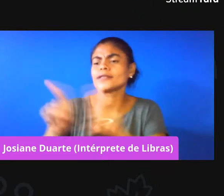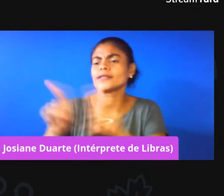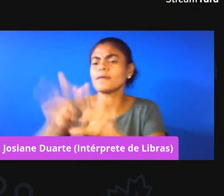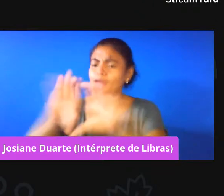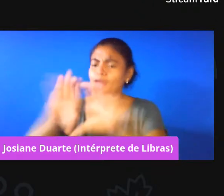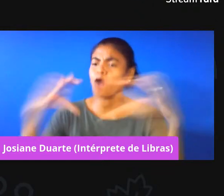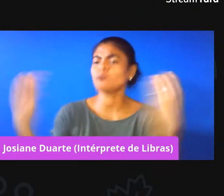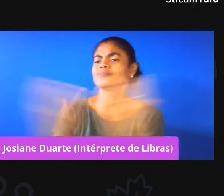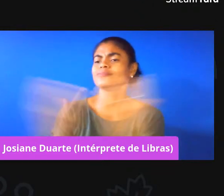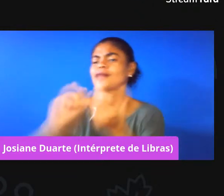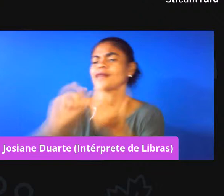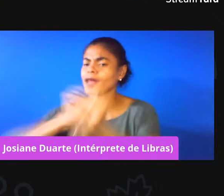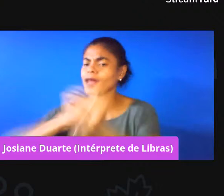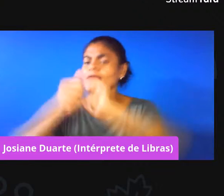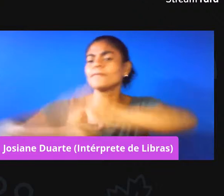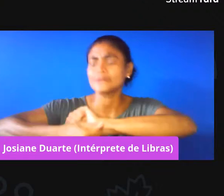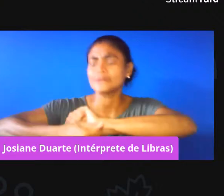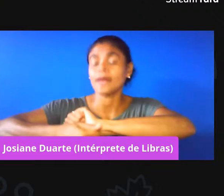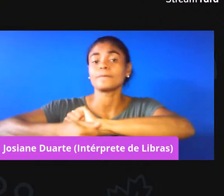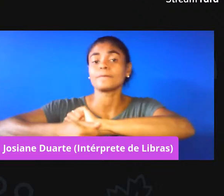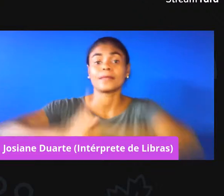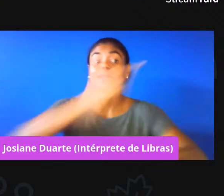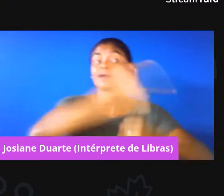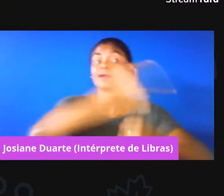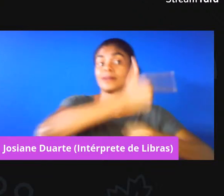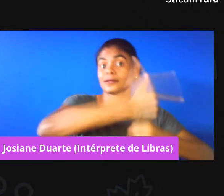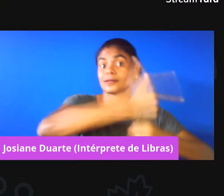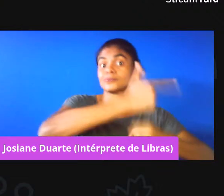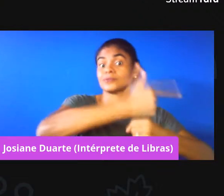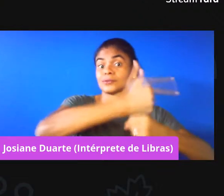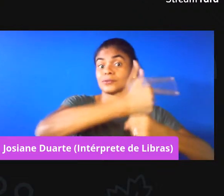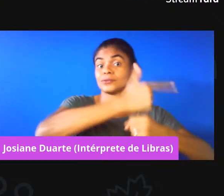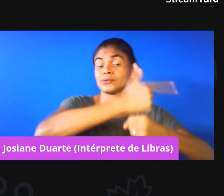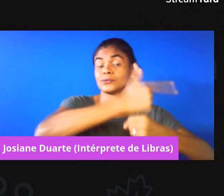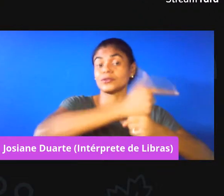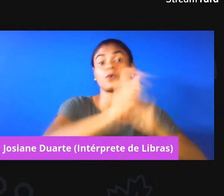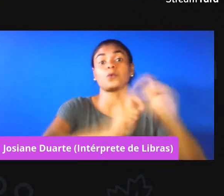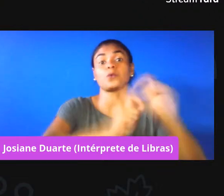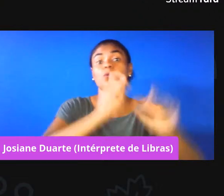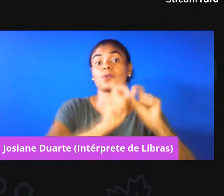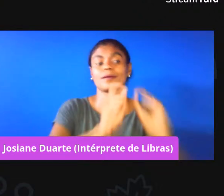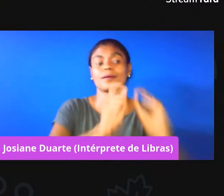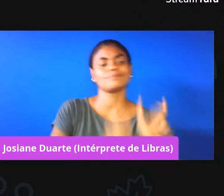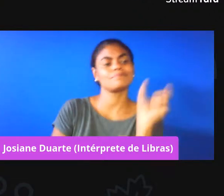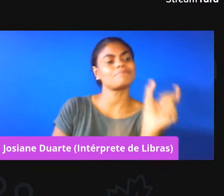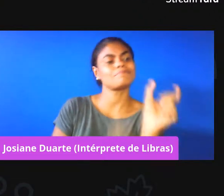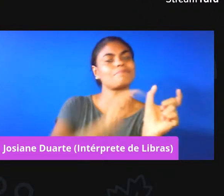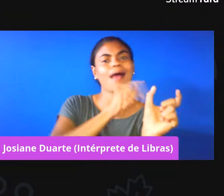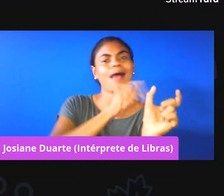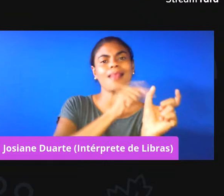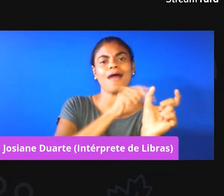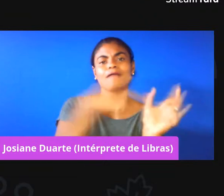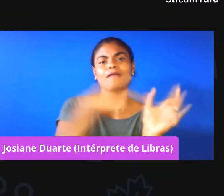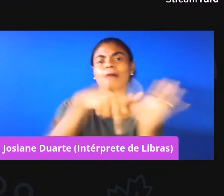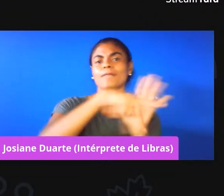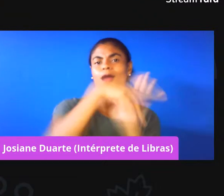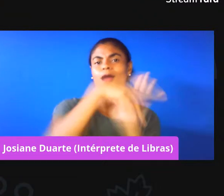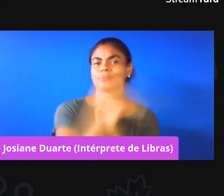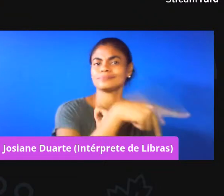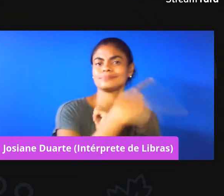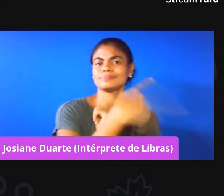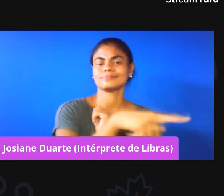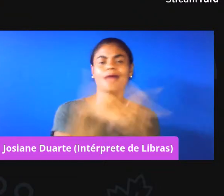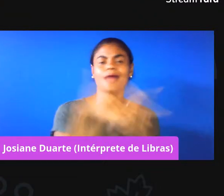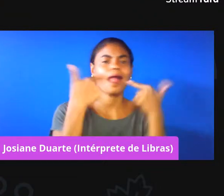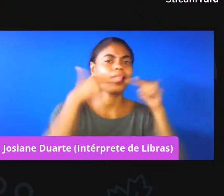respectiva. Na lexicologia clássica, se parte da palavra como unidade natural das línguas naturais. Modernamente,